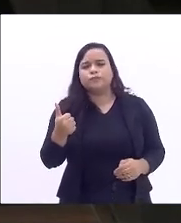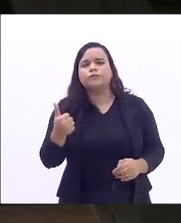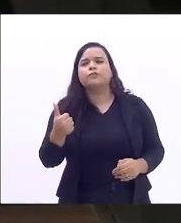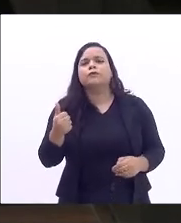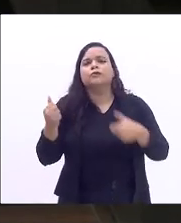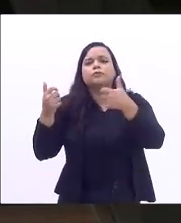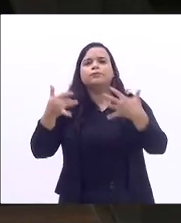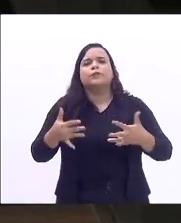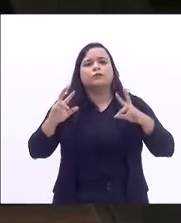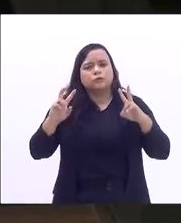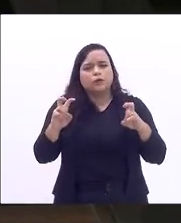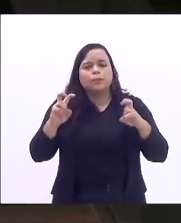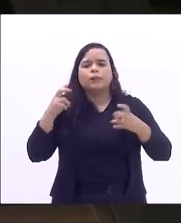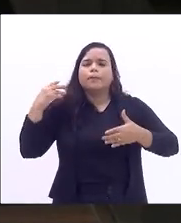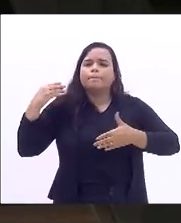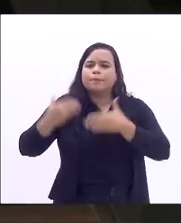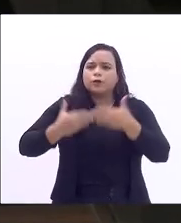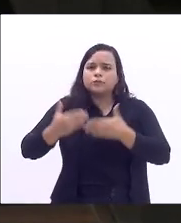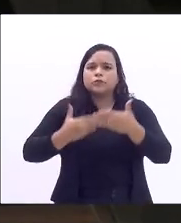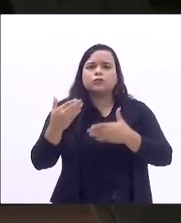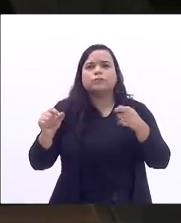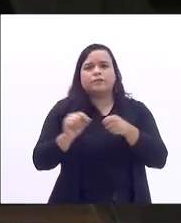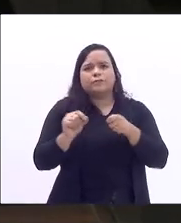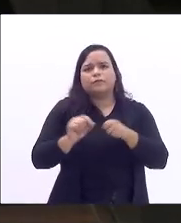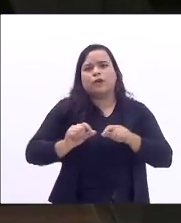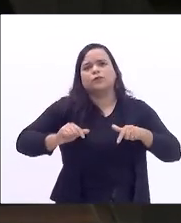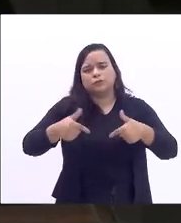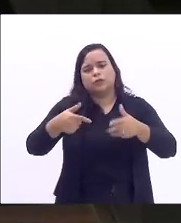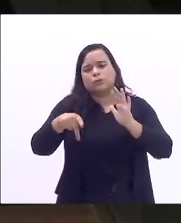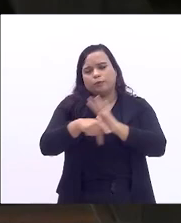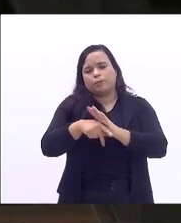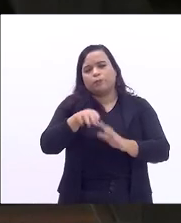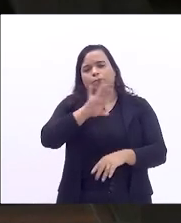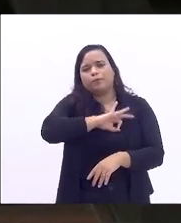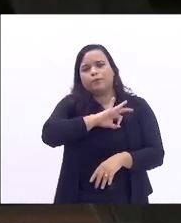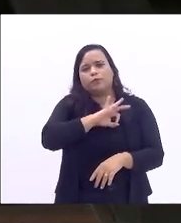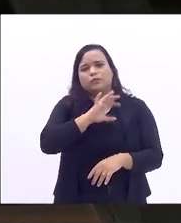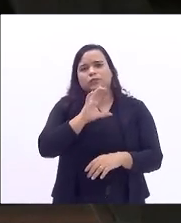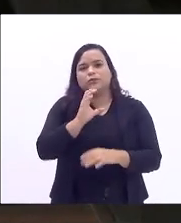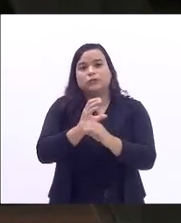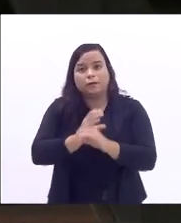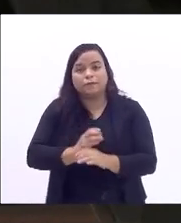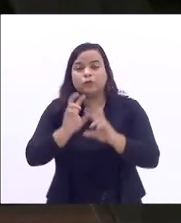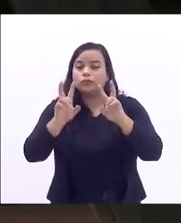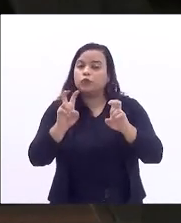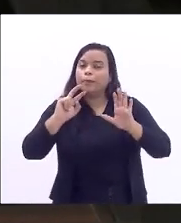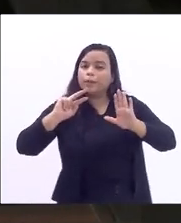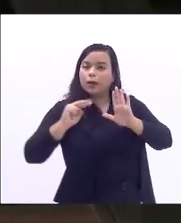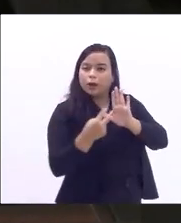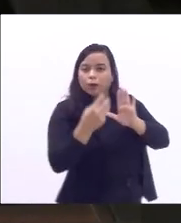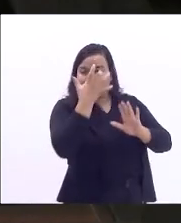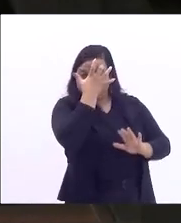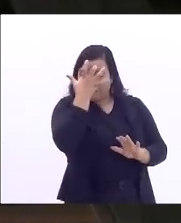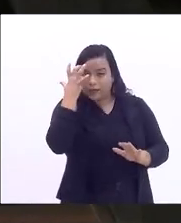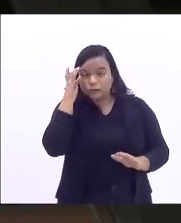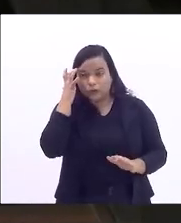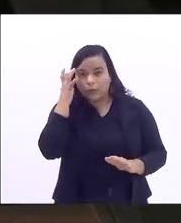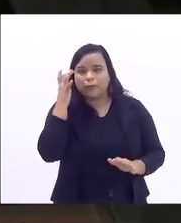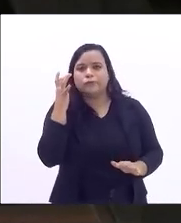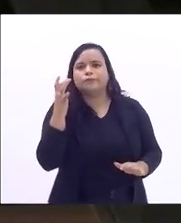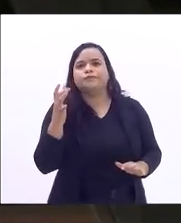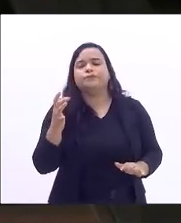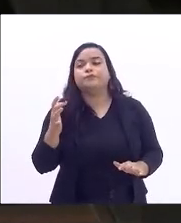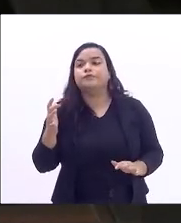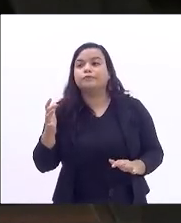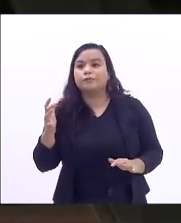que trata do procedimento realizado pela polícia civil no que se refere ao reconhecimento de pessoas que